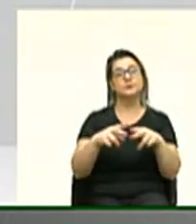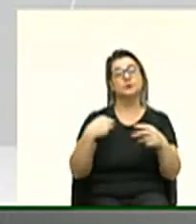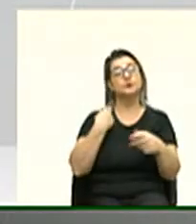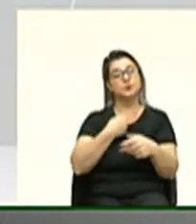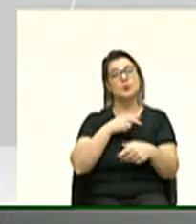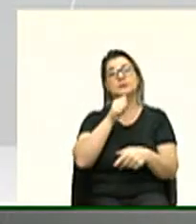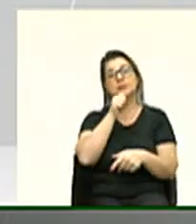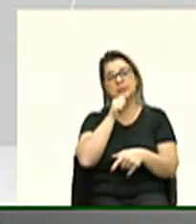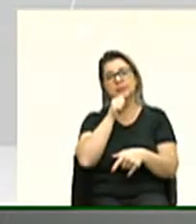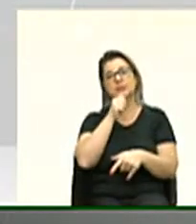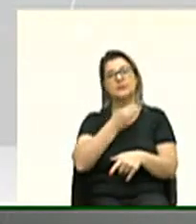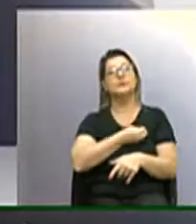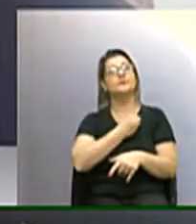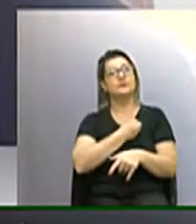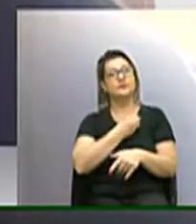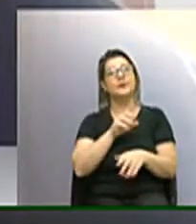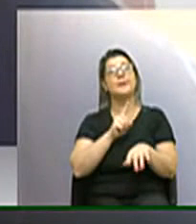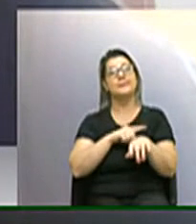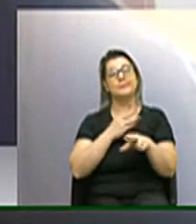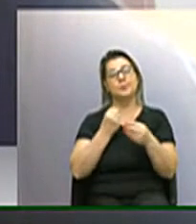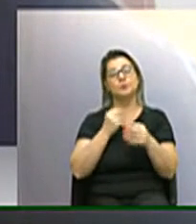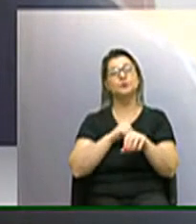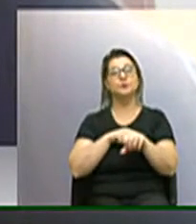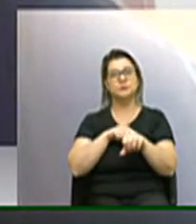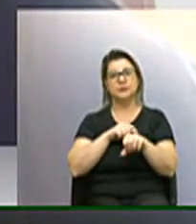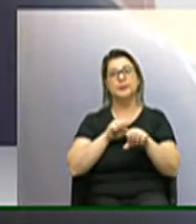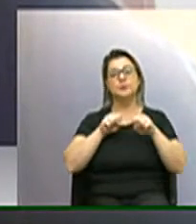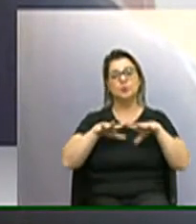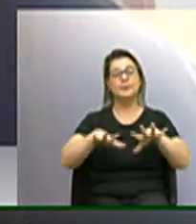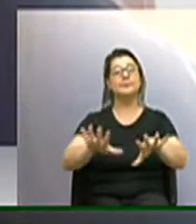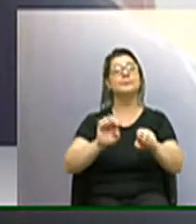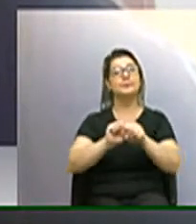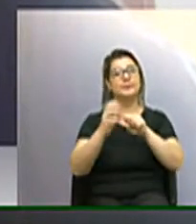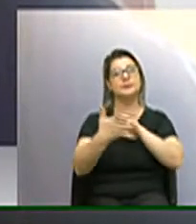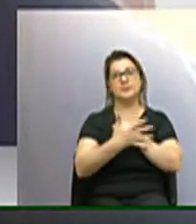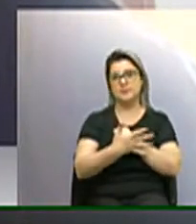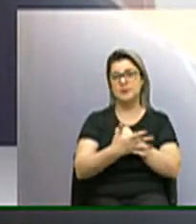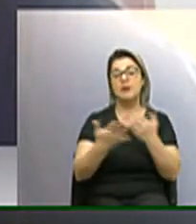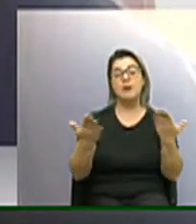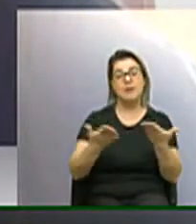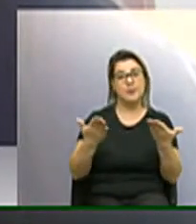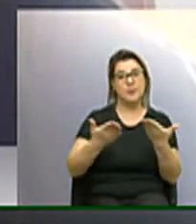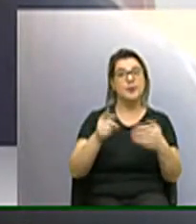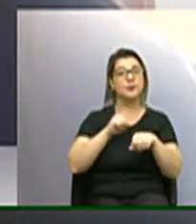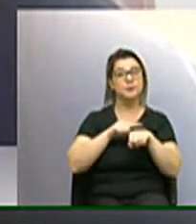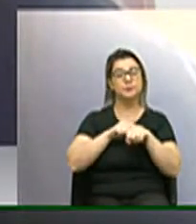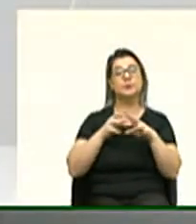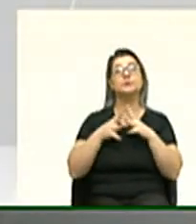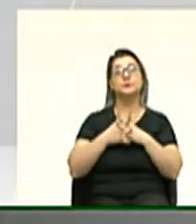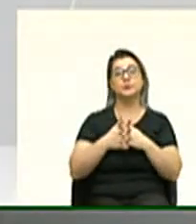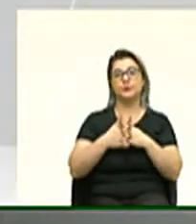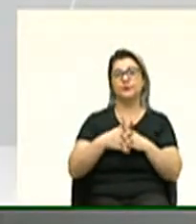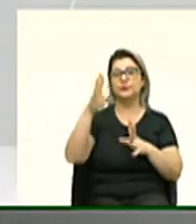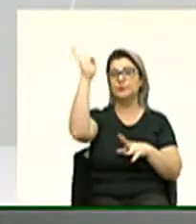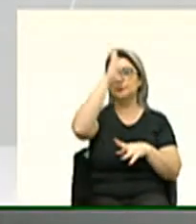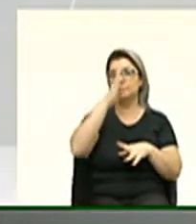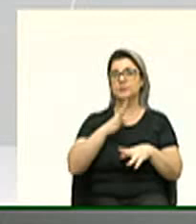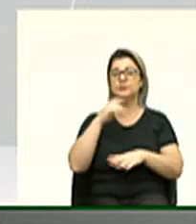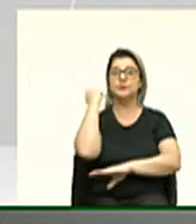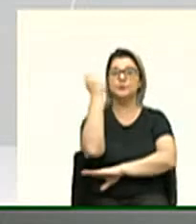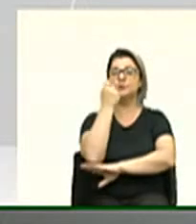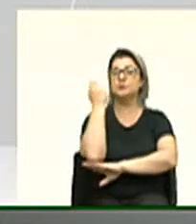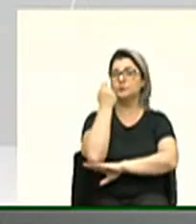pandemia, estamos num momento dramático, aliás, aqui no estado do Rio Grande do Sul e no Brasil, então é muito bem-vindo